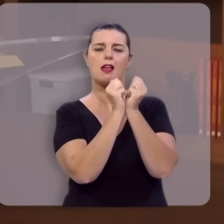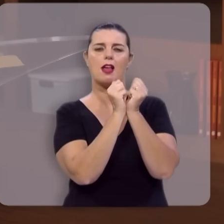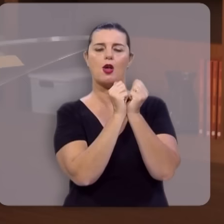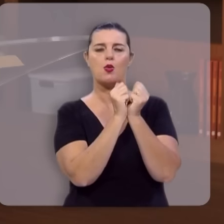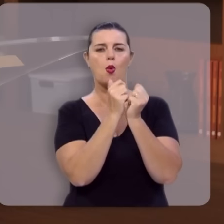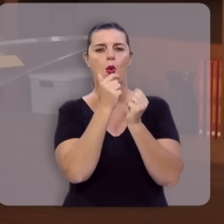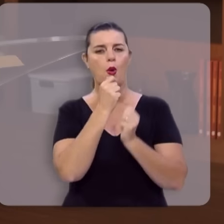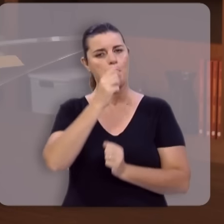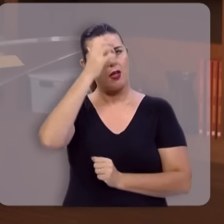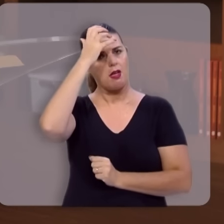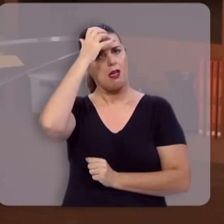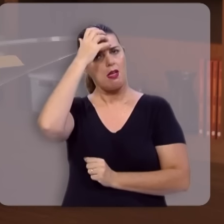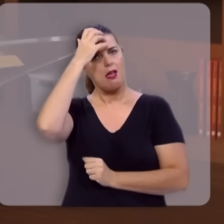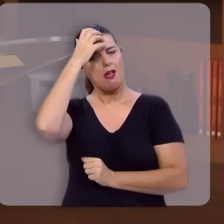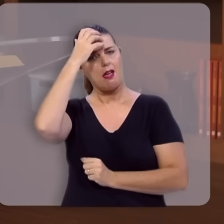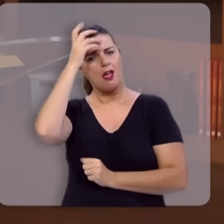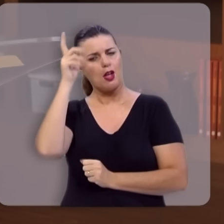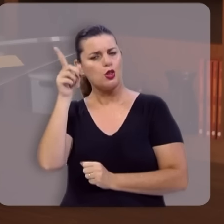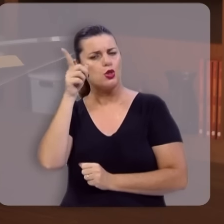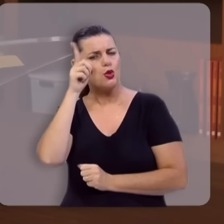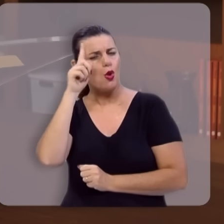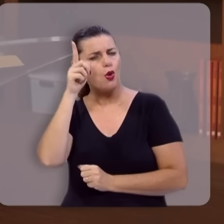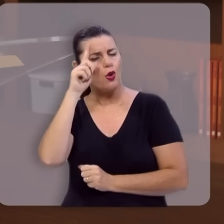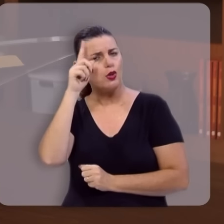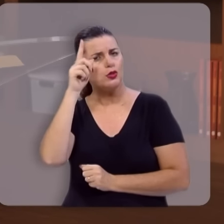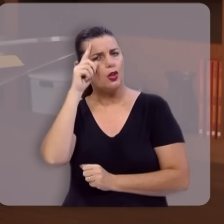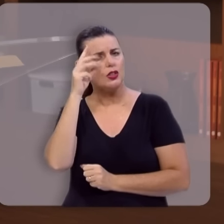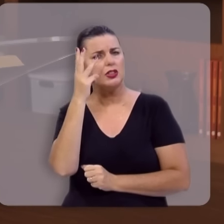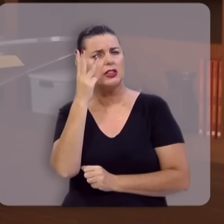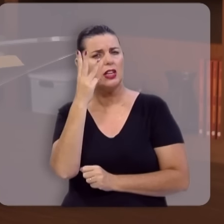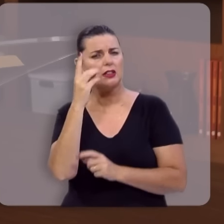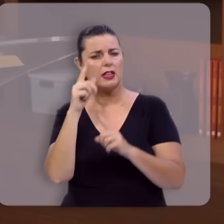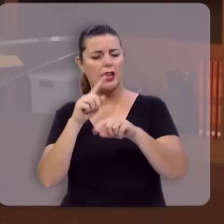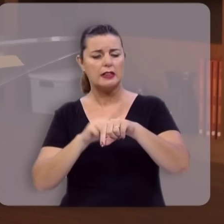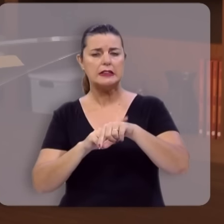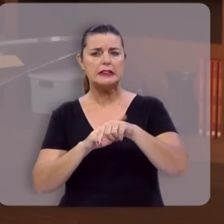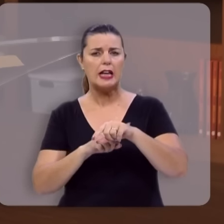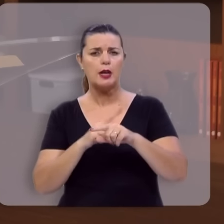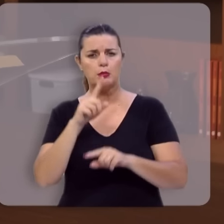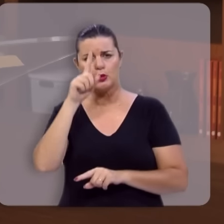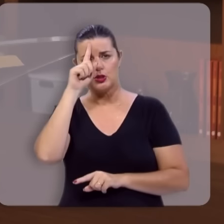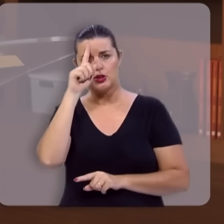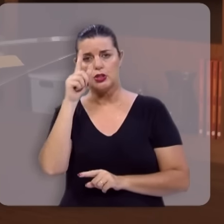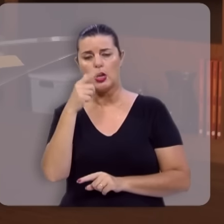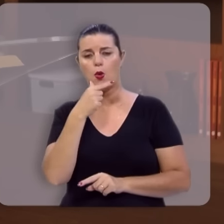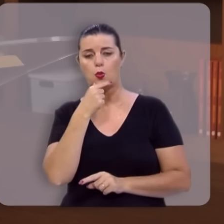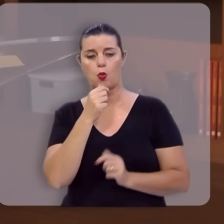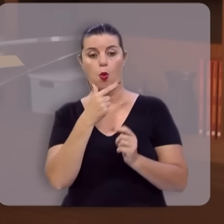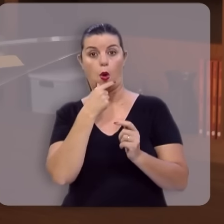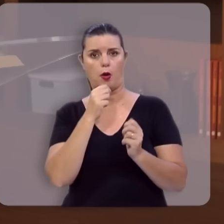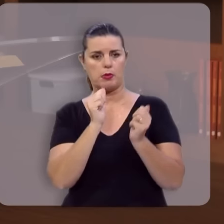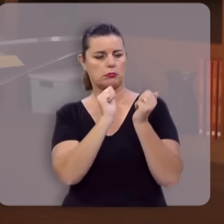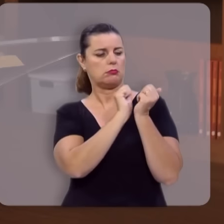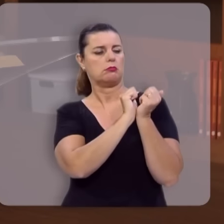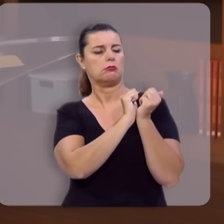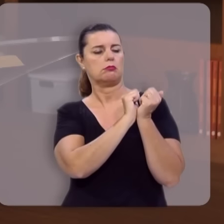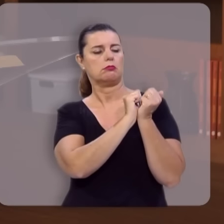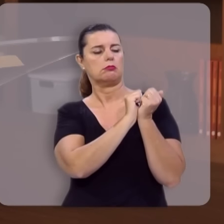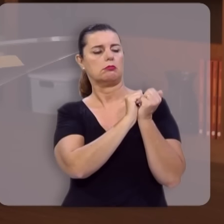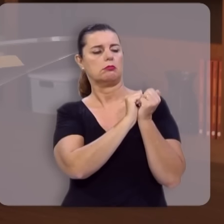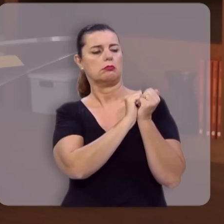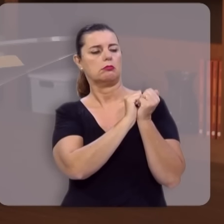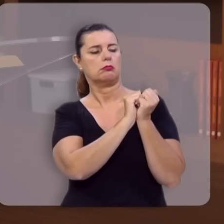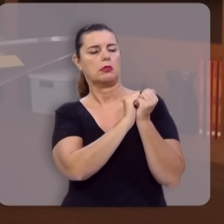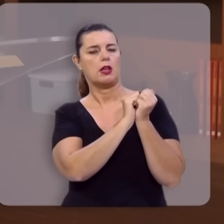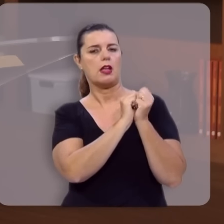do imperador. Todo dia, em 3 turnos por dia, um soldado algemado com ele. E ele, evangelho